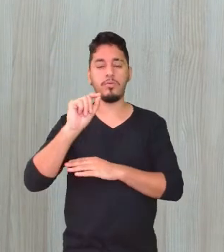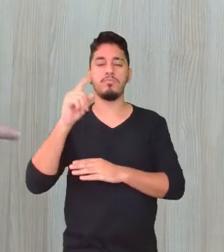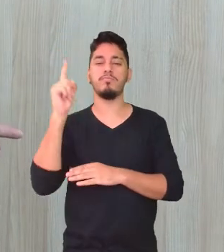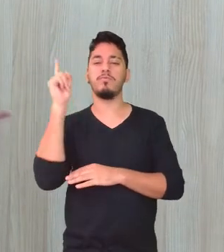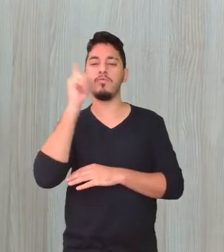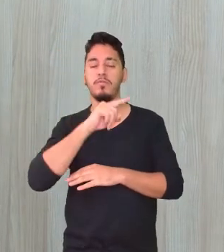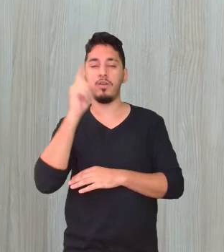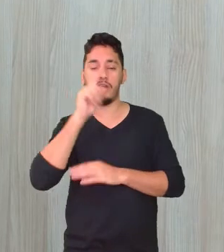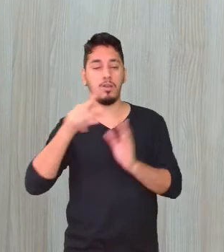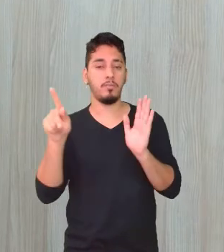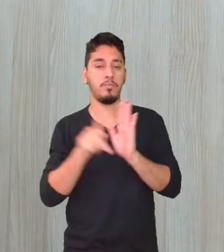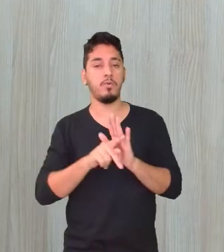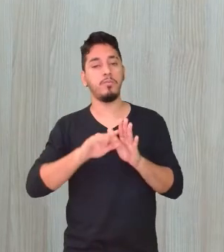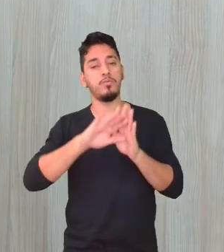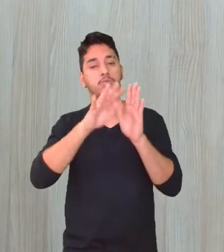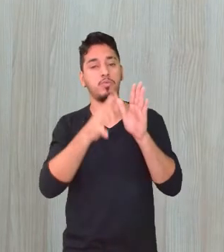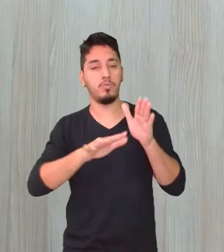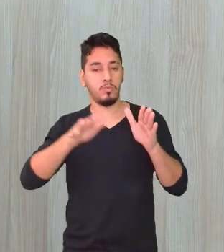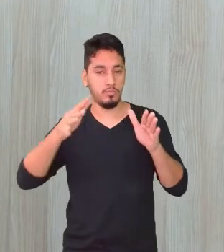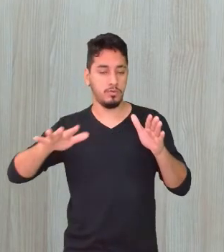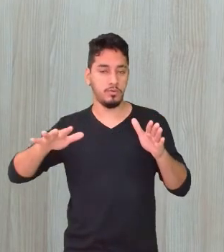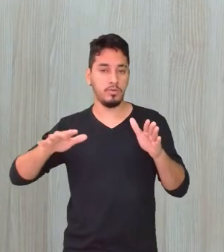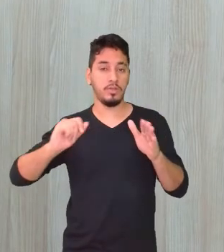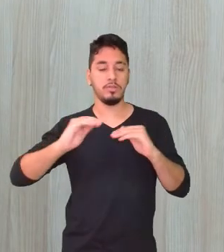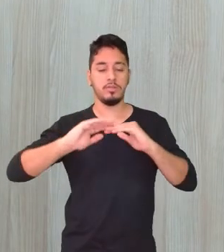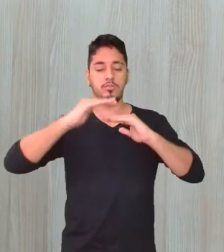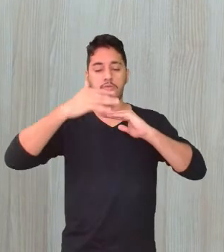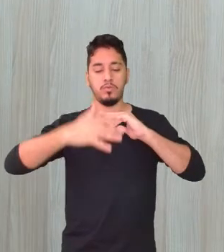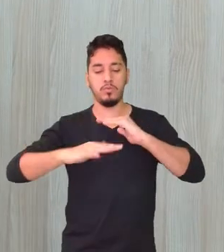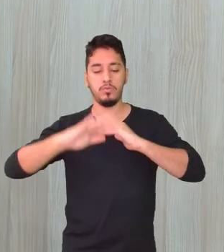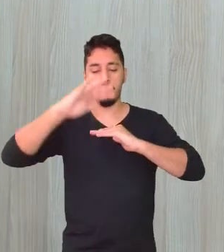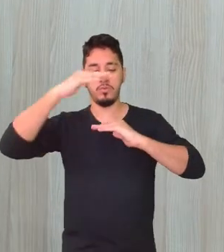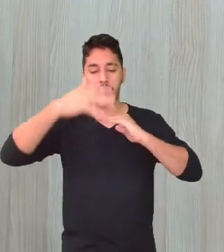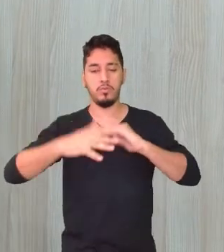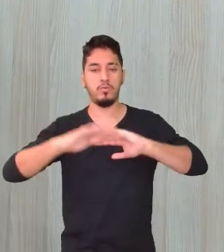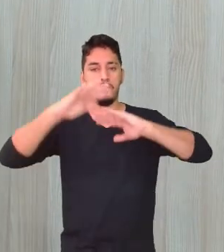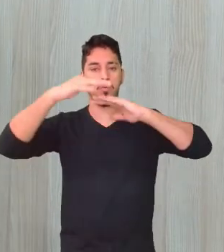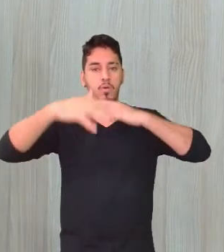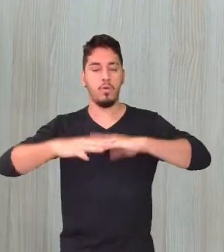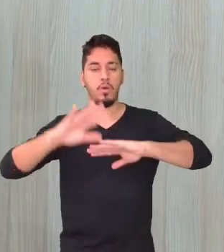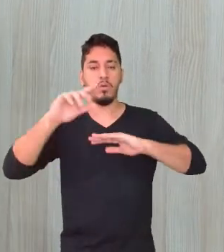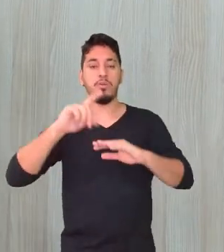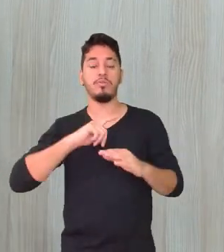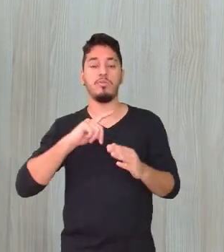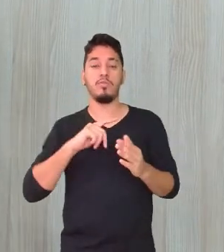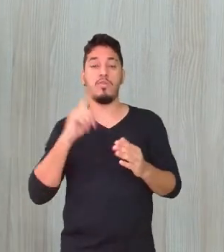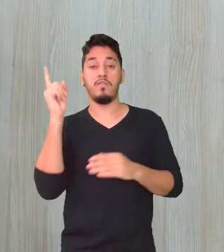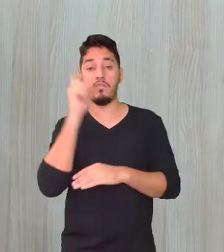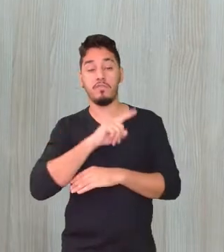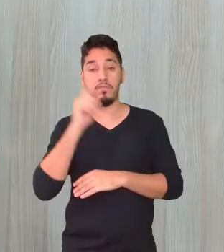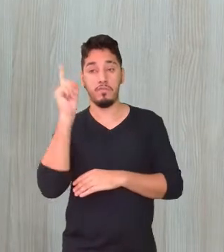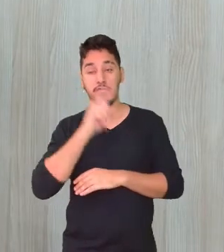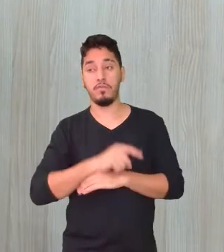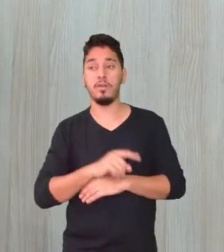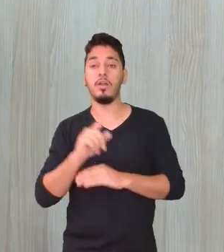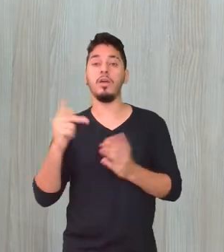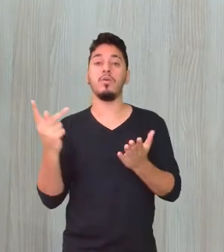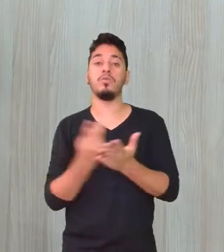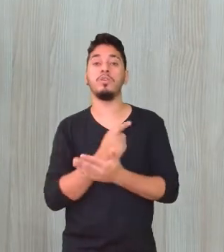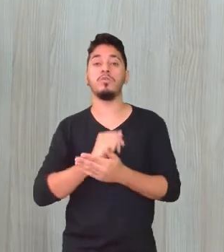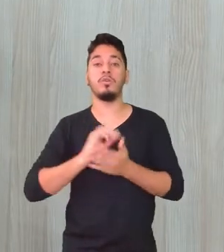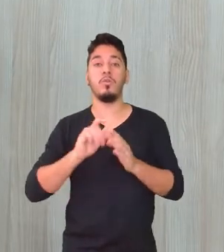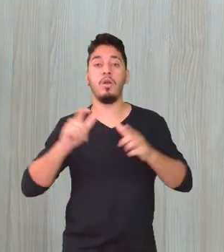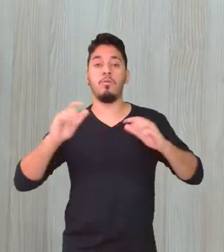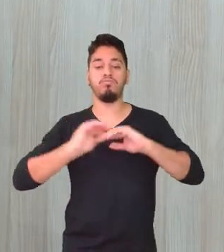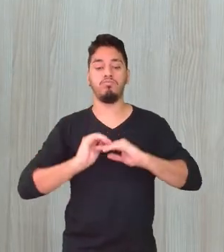falhamento no oceano. Aí essas ondas, né, magnéticas acabam, quando a gente tem um falhamento no oceano, essas ondas magnéticas formam uma